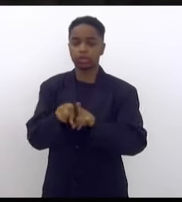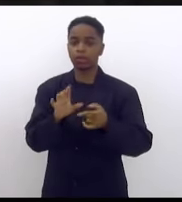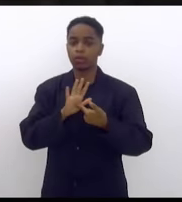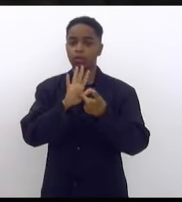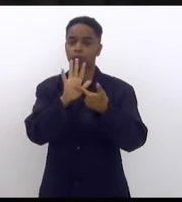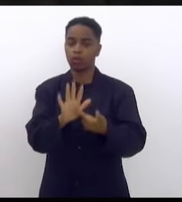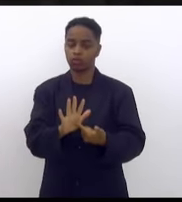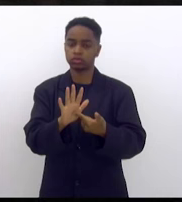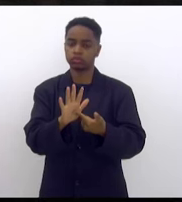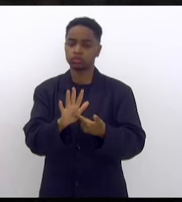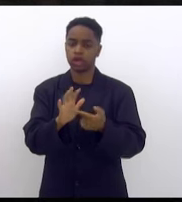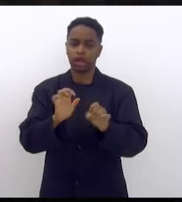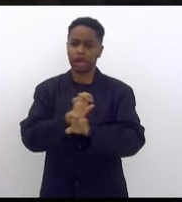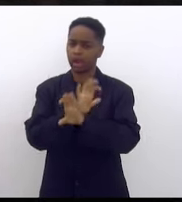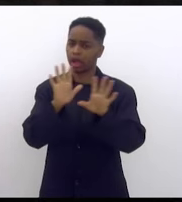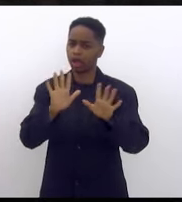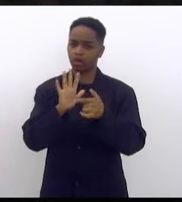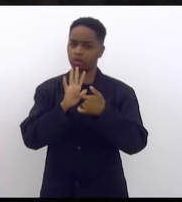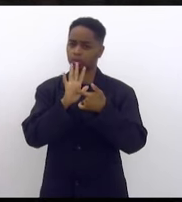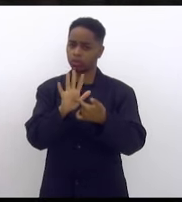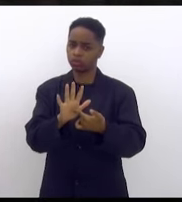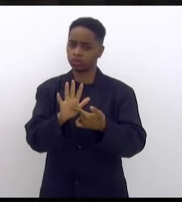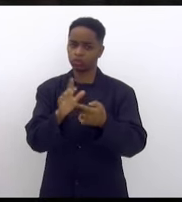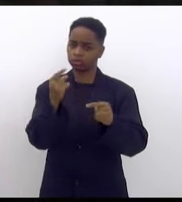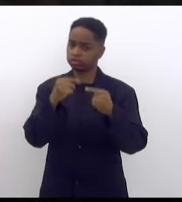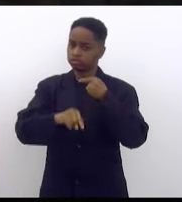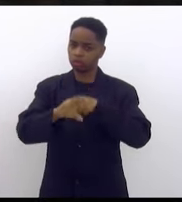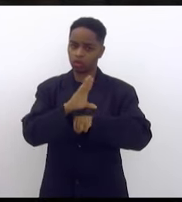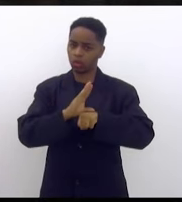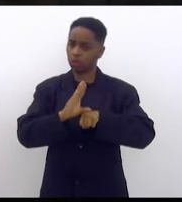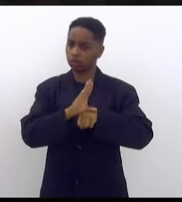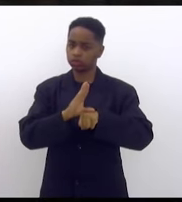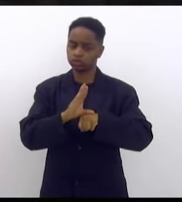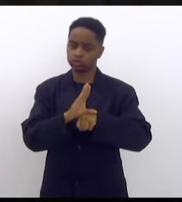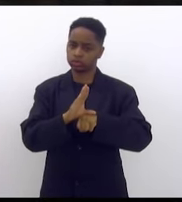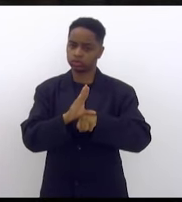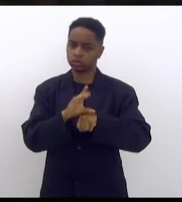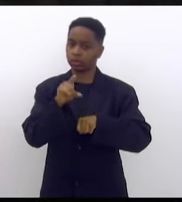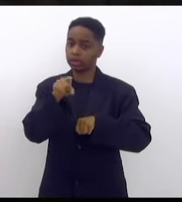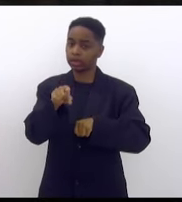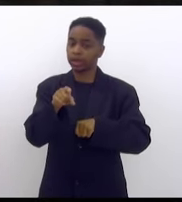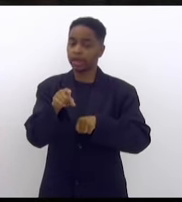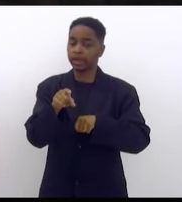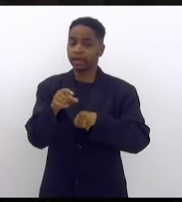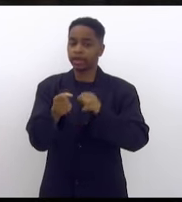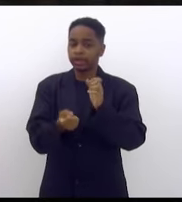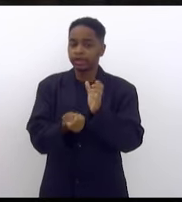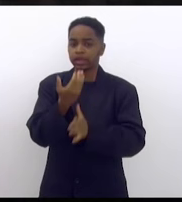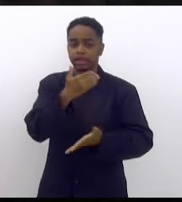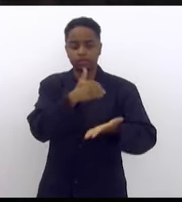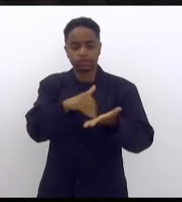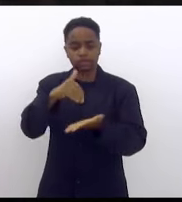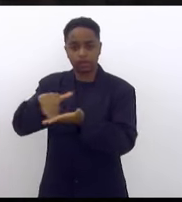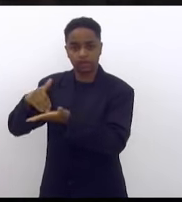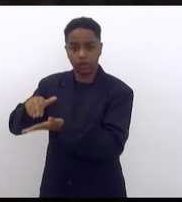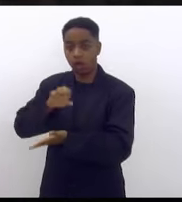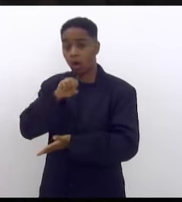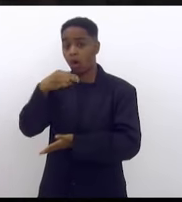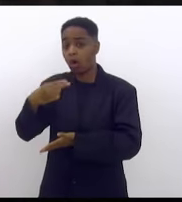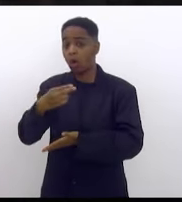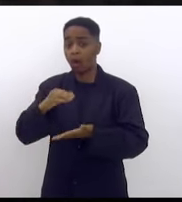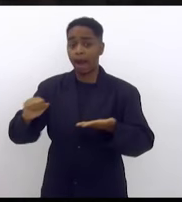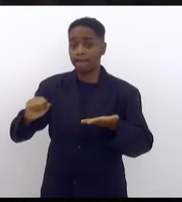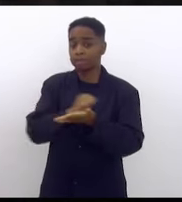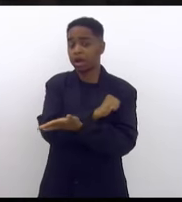mostrou claramente a inconstitucionalidade de você criar secretarias ou